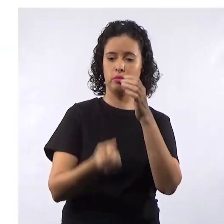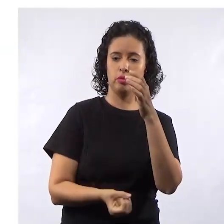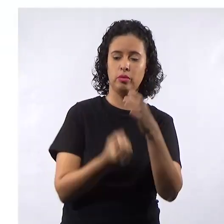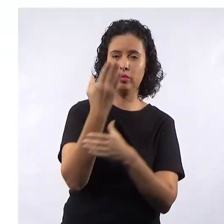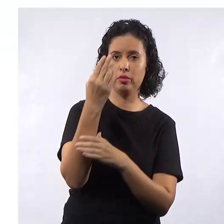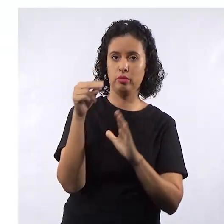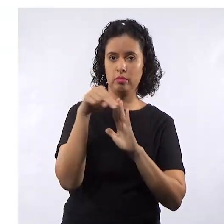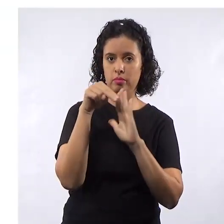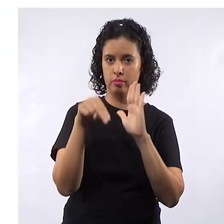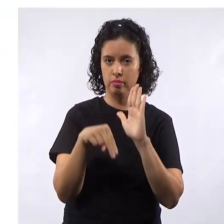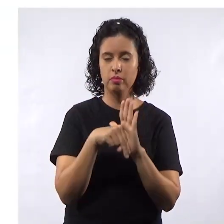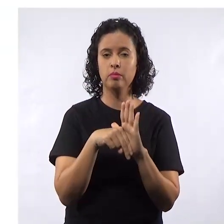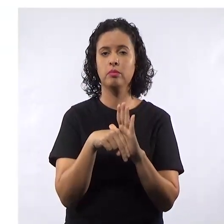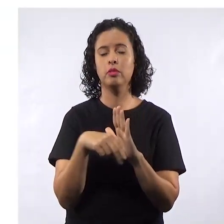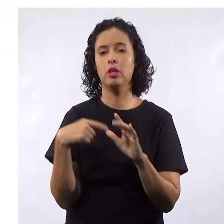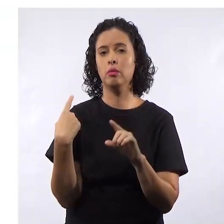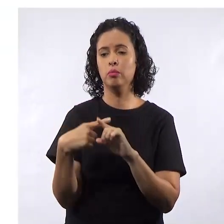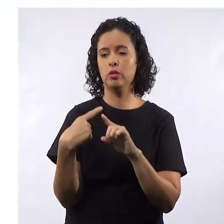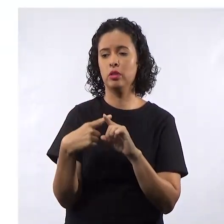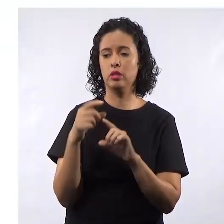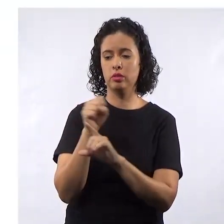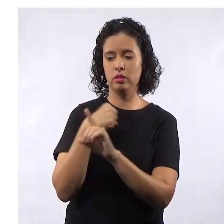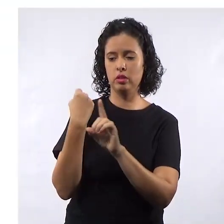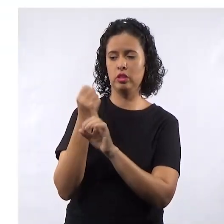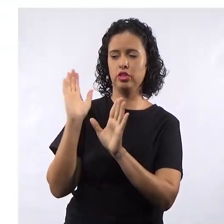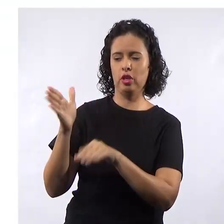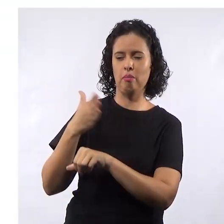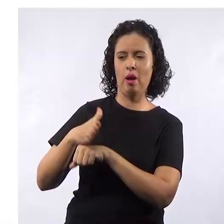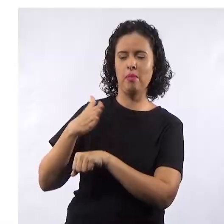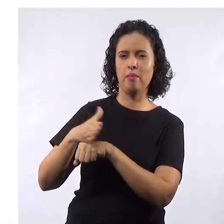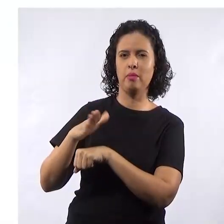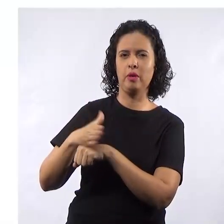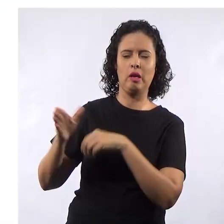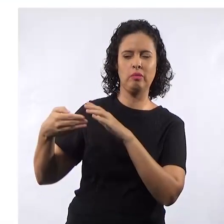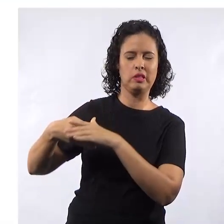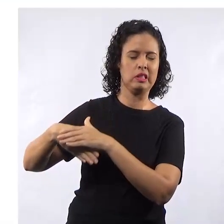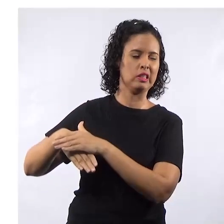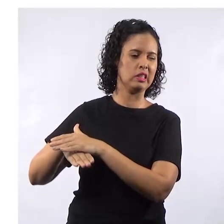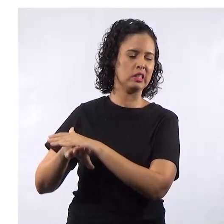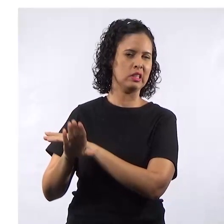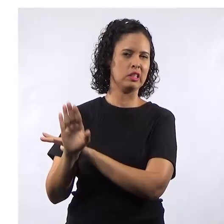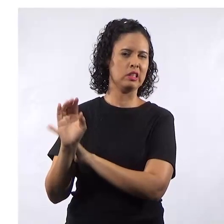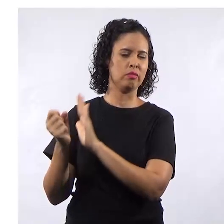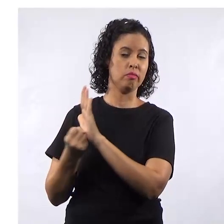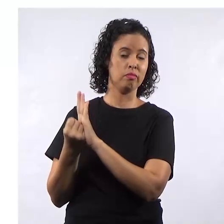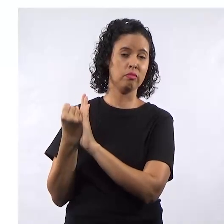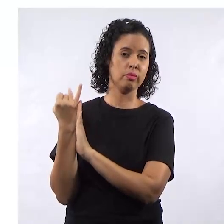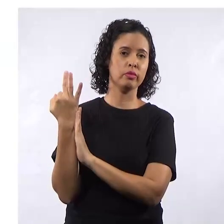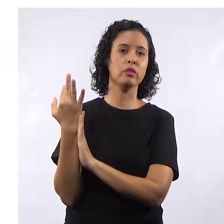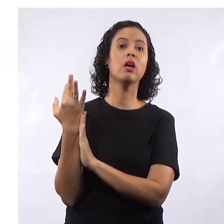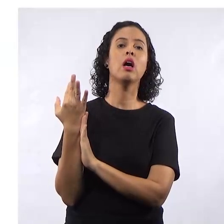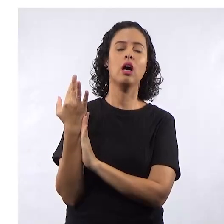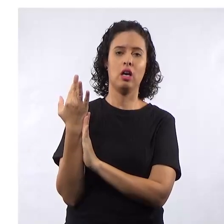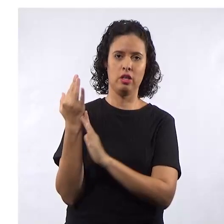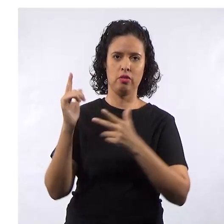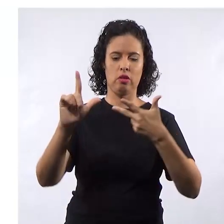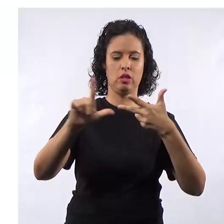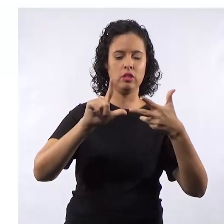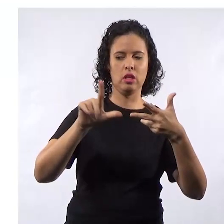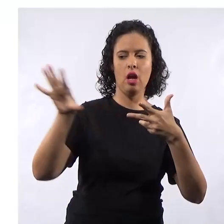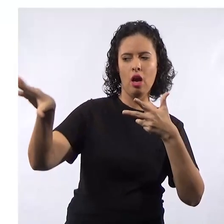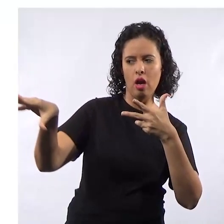uma norma, tá? Por quê? Porque de tanta sociedade praticar, já tem costume de praticar aquilo, acaba que o Poder Legislativo vai estar